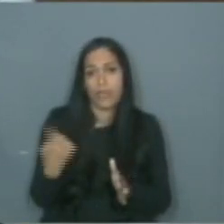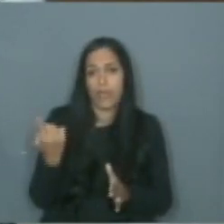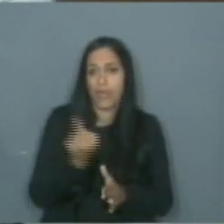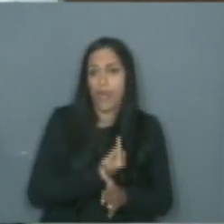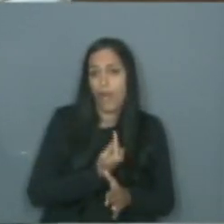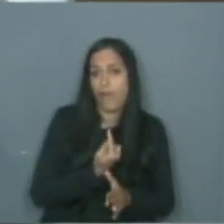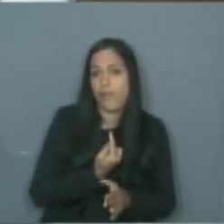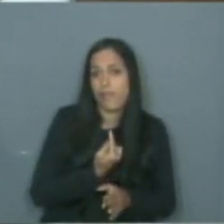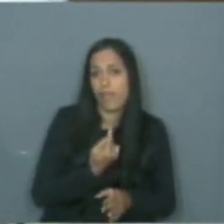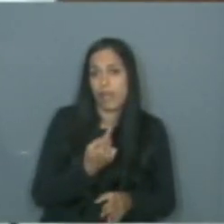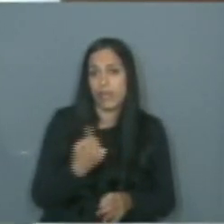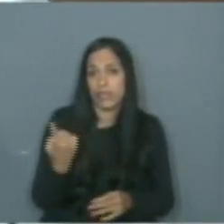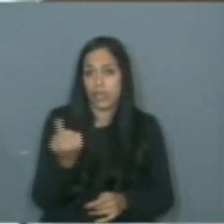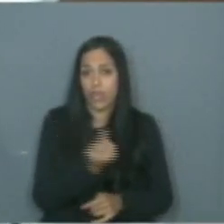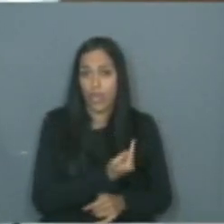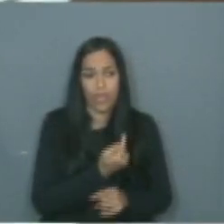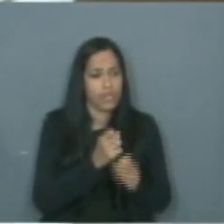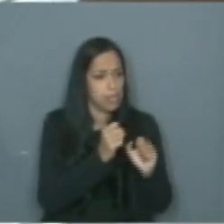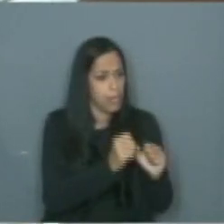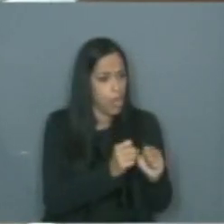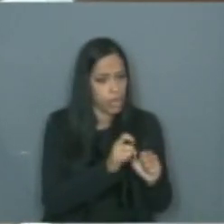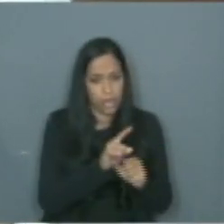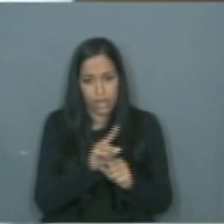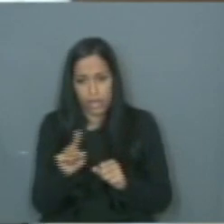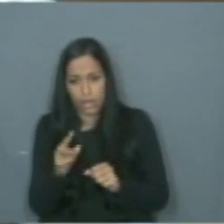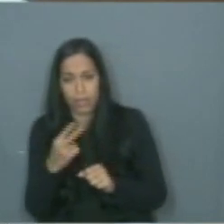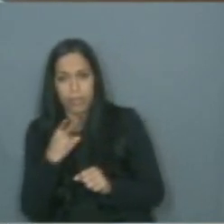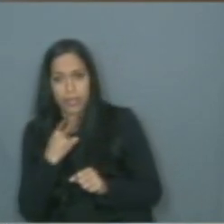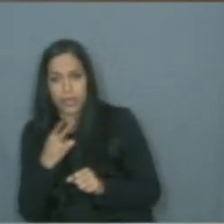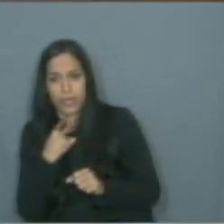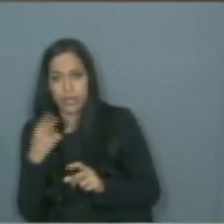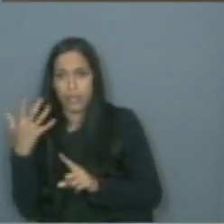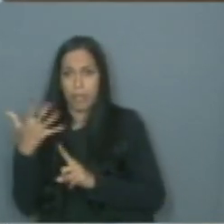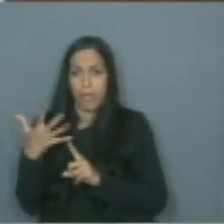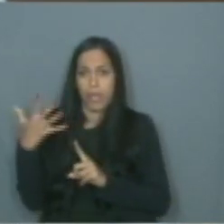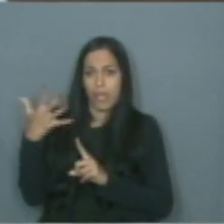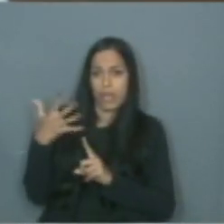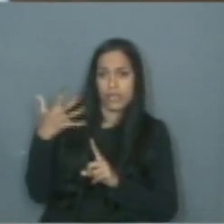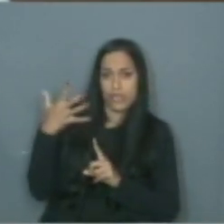aqui na casa, entre nós, o que pode e o que não pode? Numa palestra.